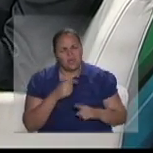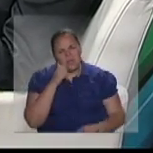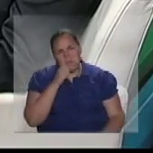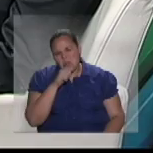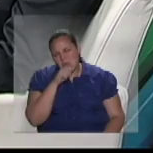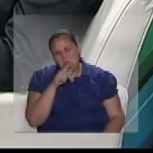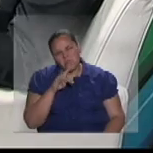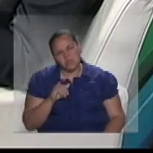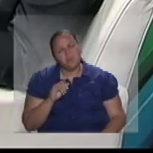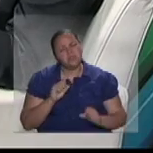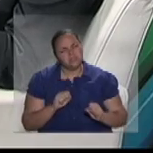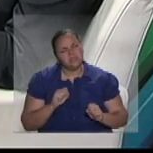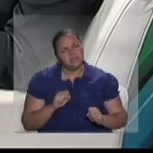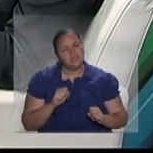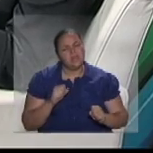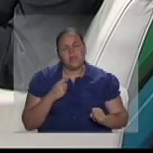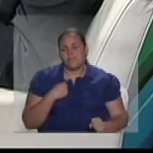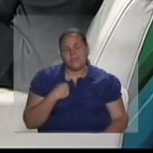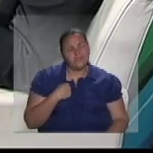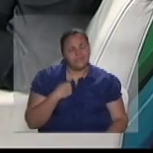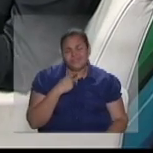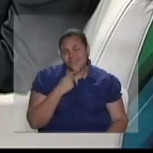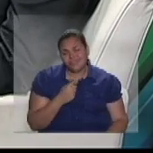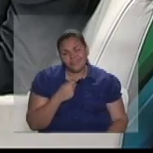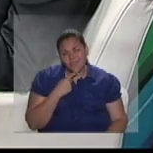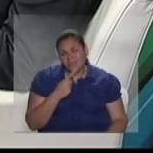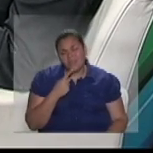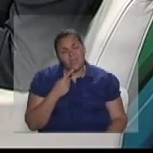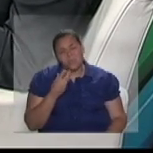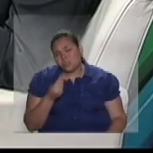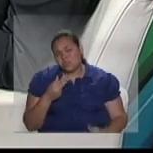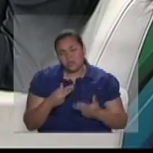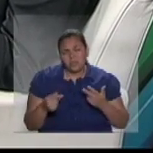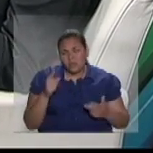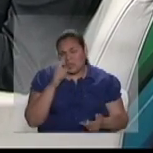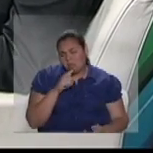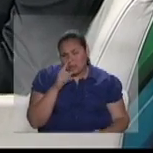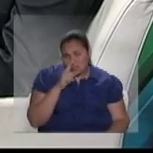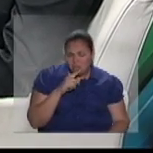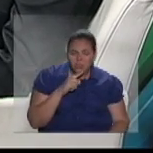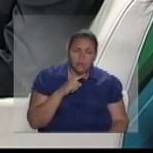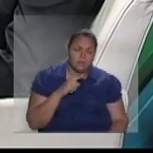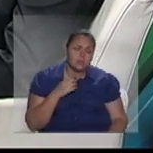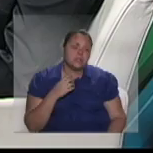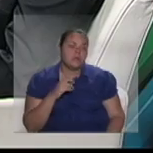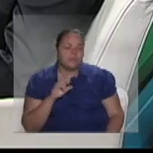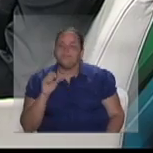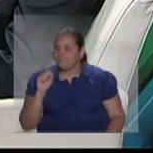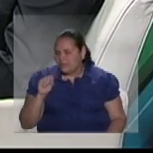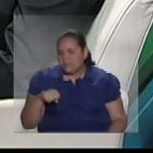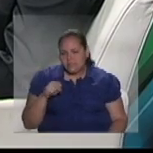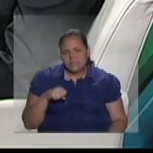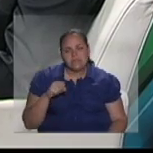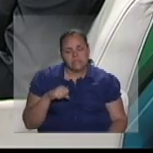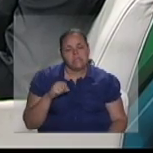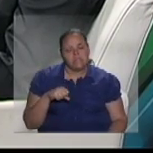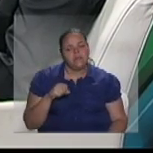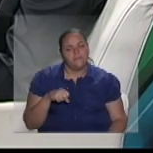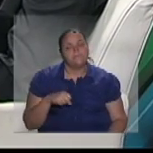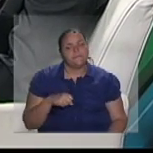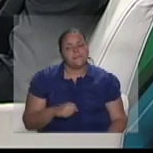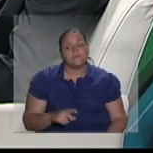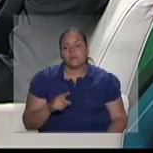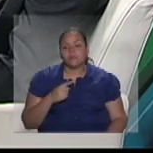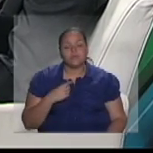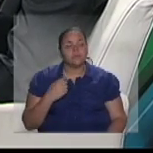porque meu pai e minha mãe acreditam que eu poderia dar conta e eu não estou dando conta de nada, e é muita coisa e... Sim, assim, a expectativa essa